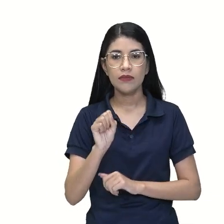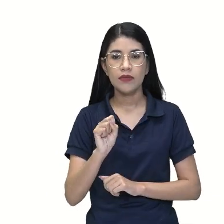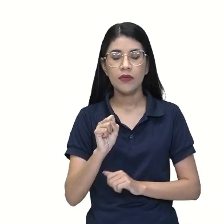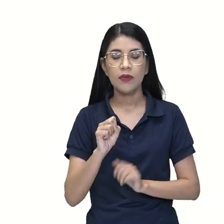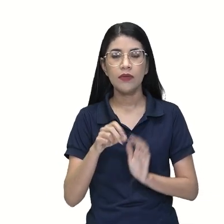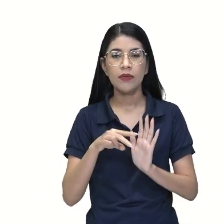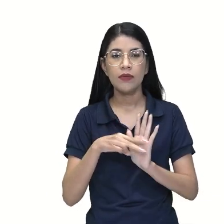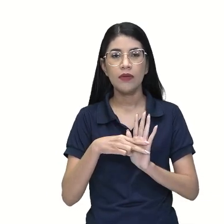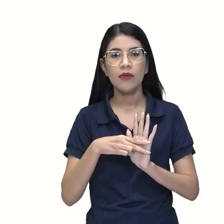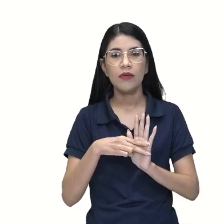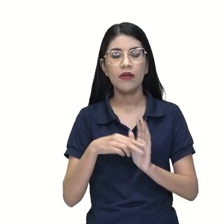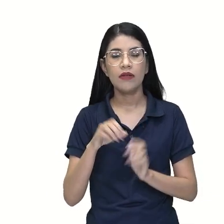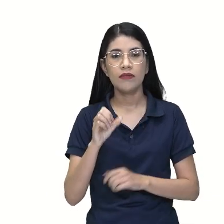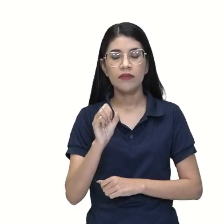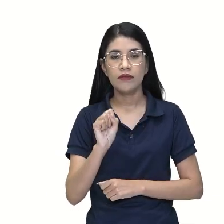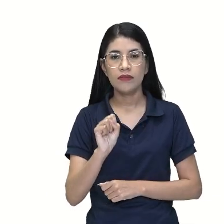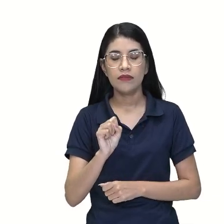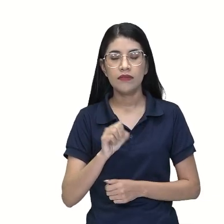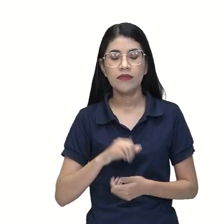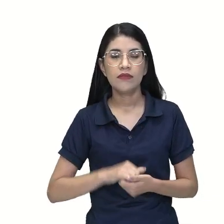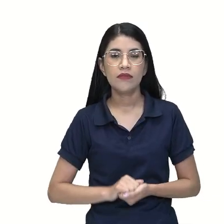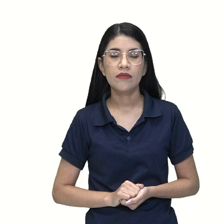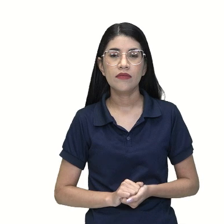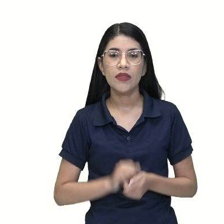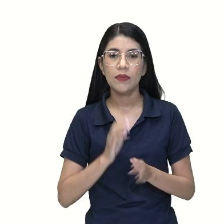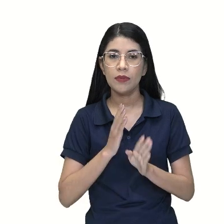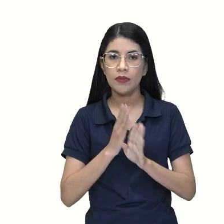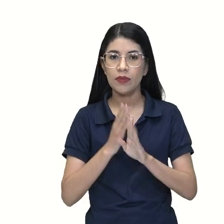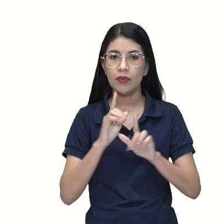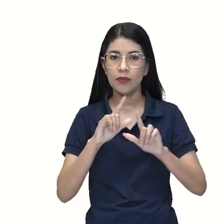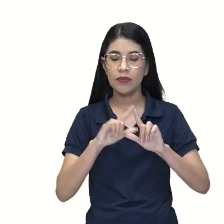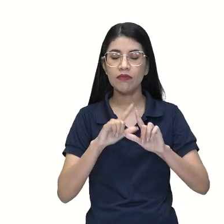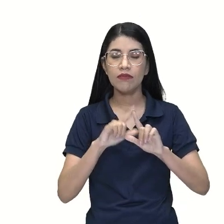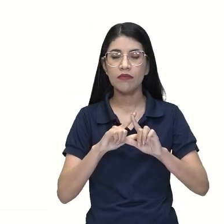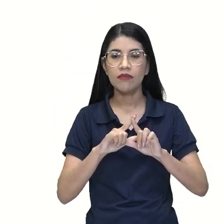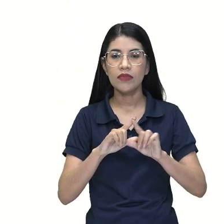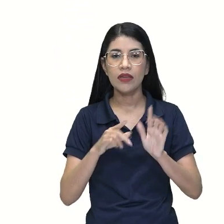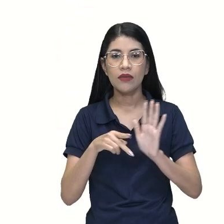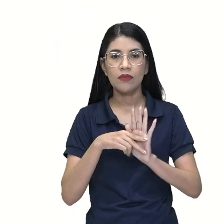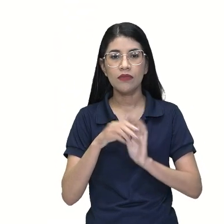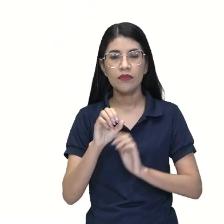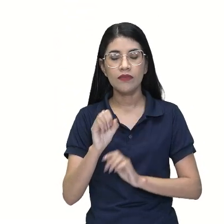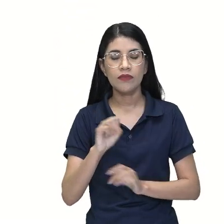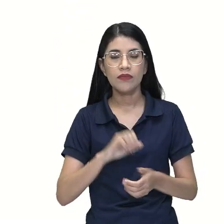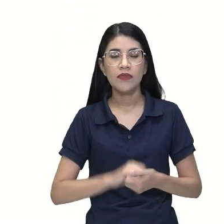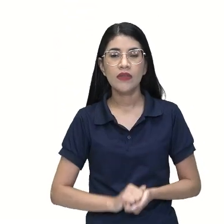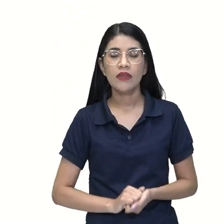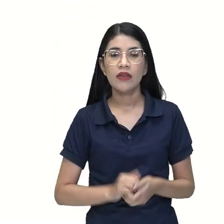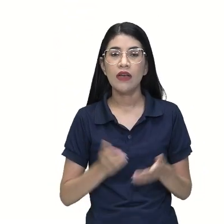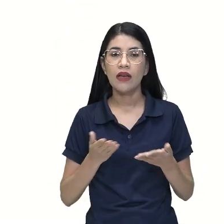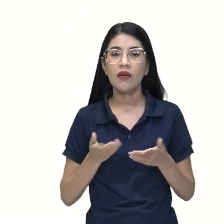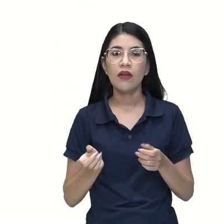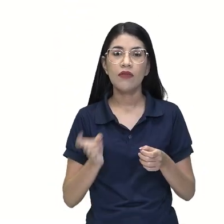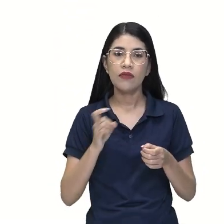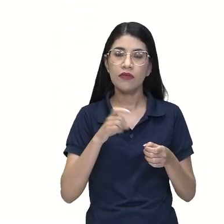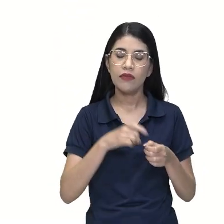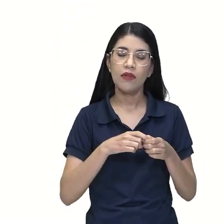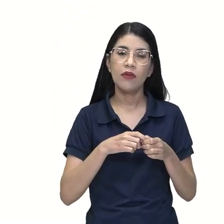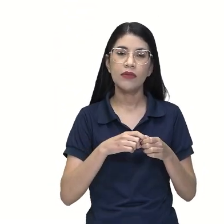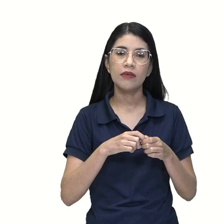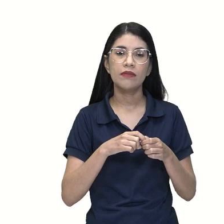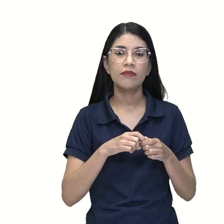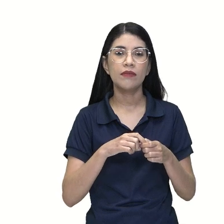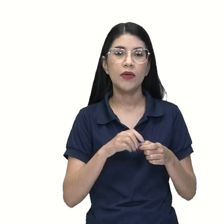é igual a 8, tá, gente? Encontramos o valor do delta. Muito bem. Agora a gente vai voltar para cá